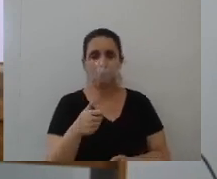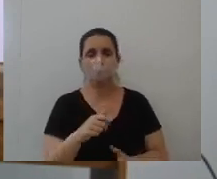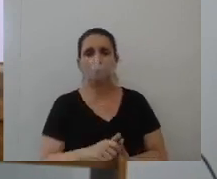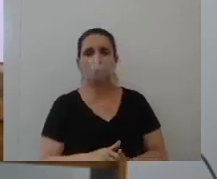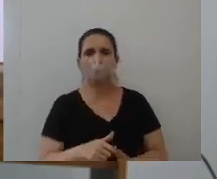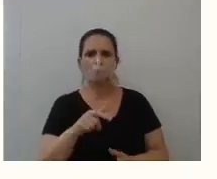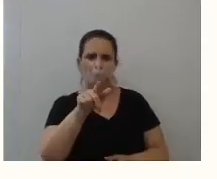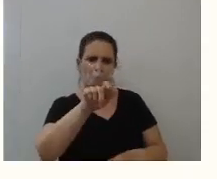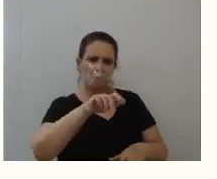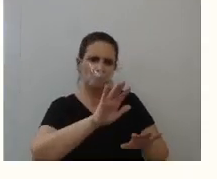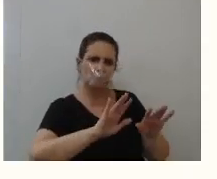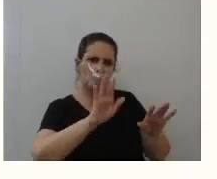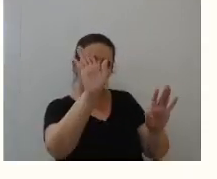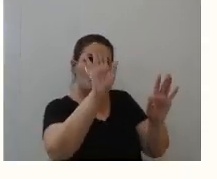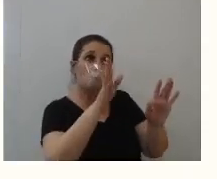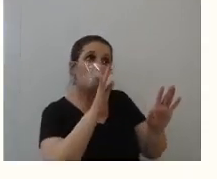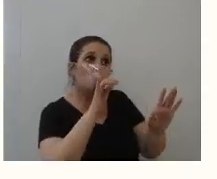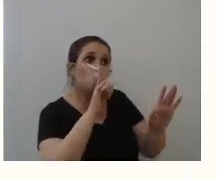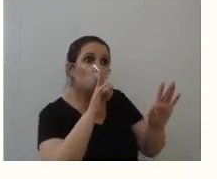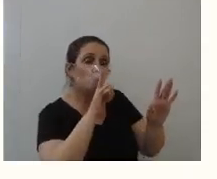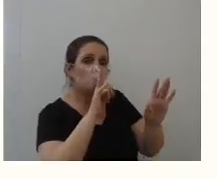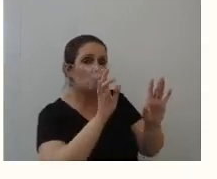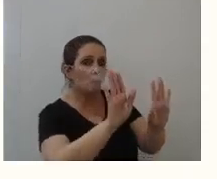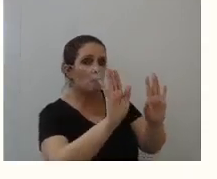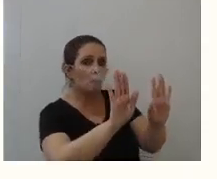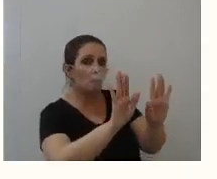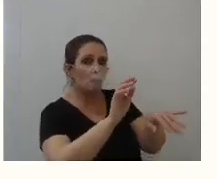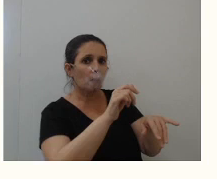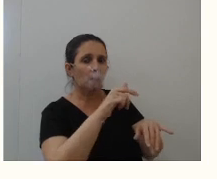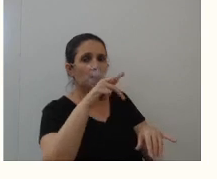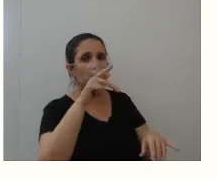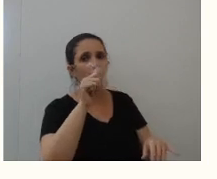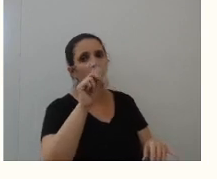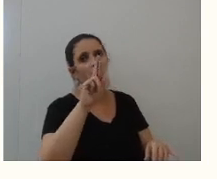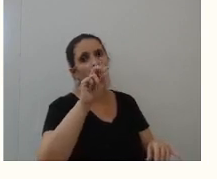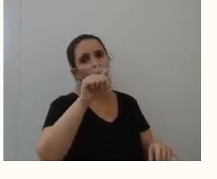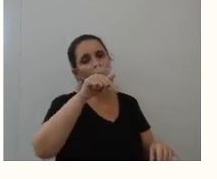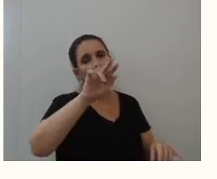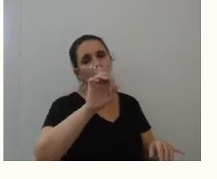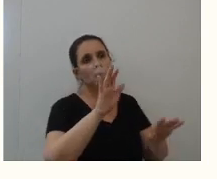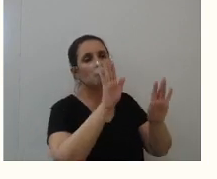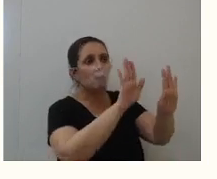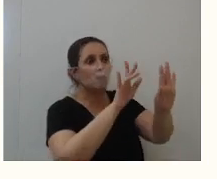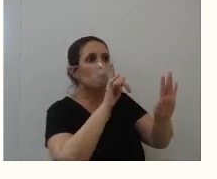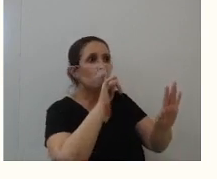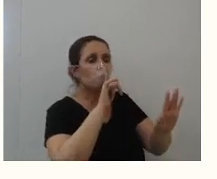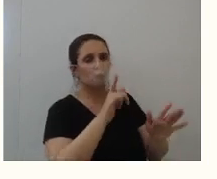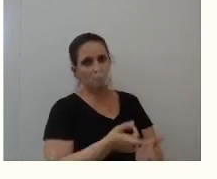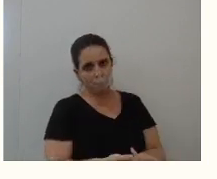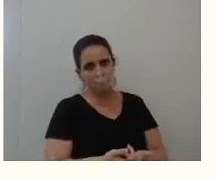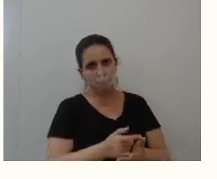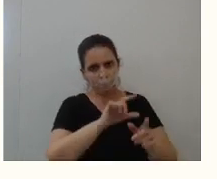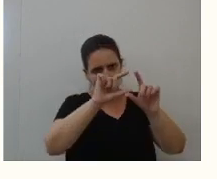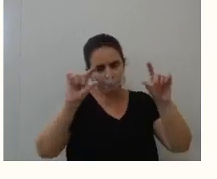sinal que se calasse. Fez-lhe sinal para que se calasse.